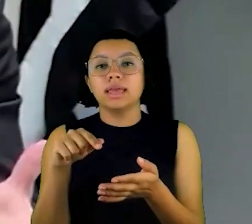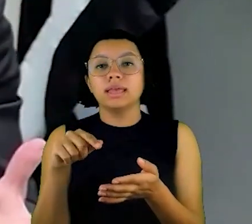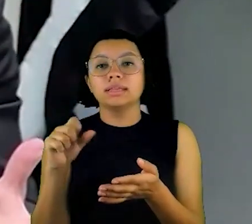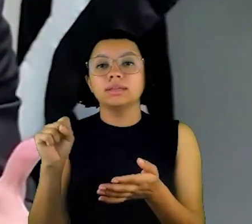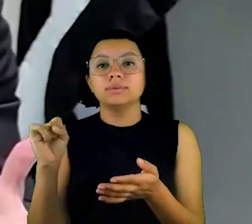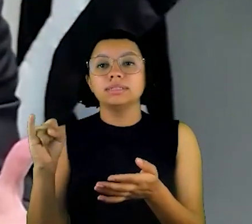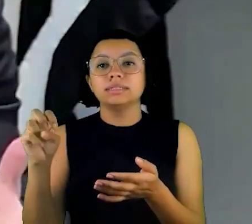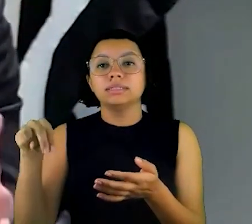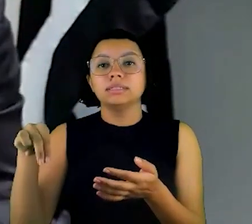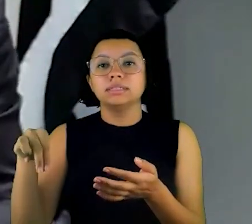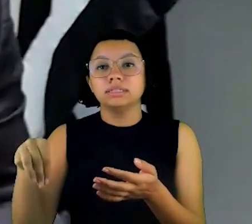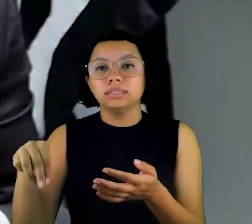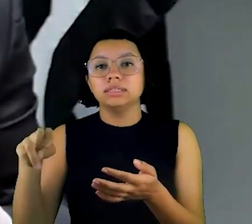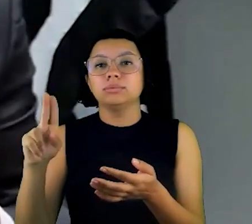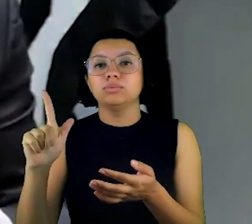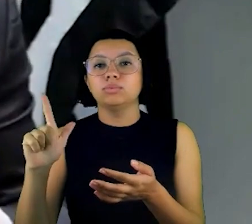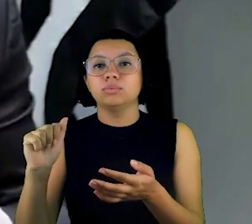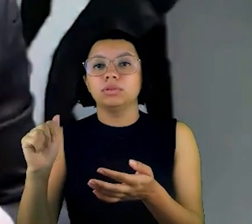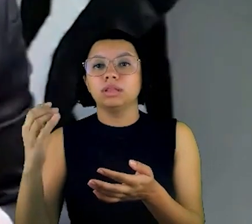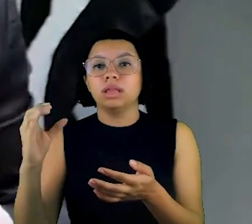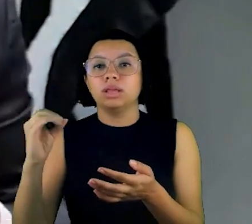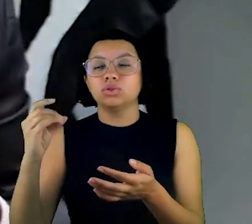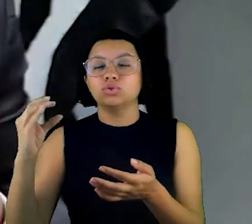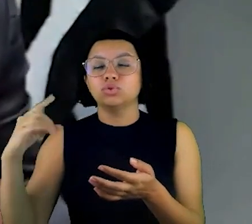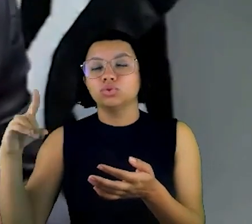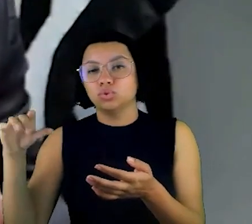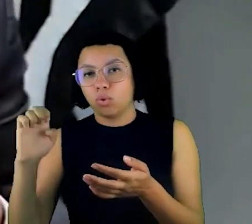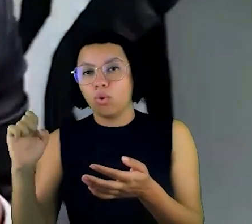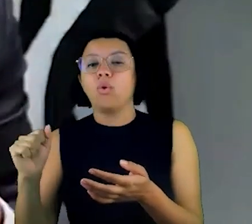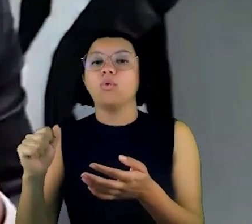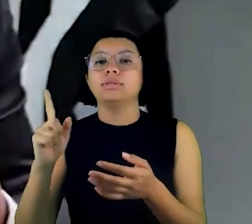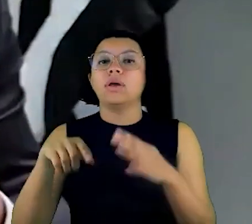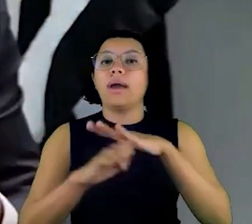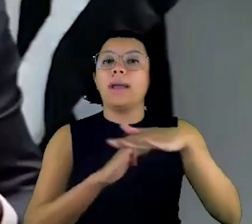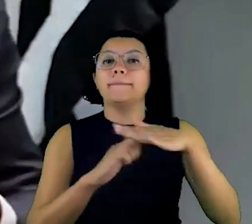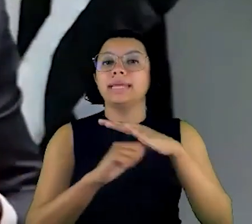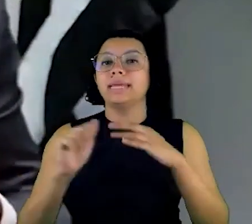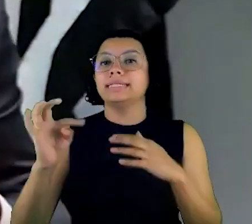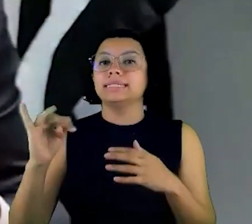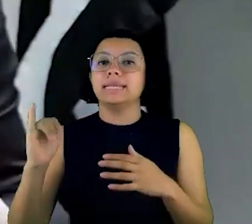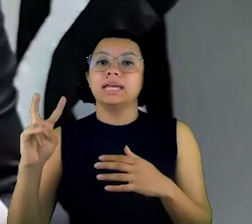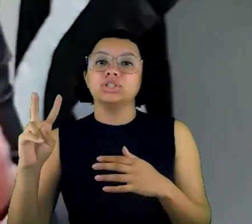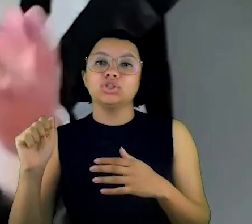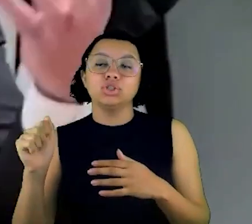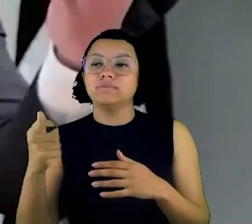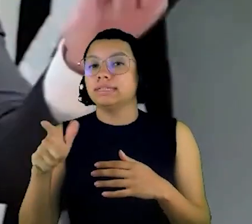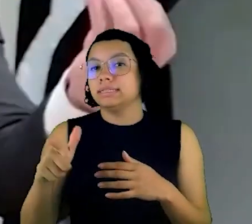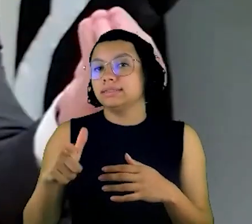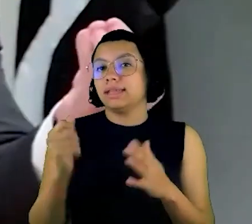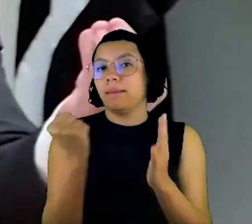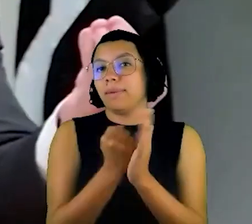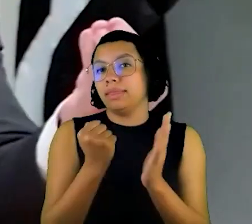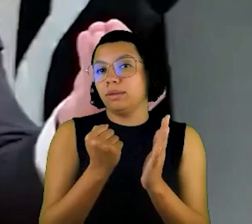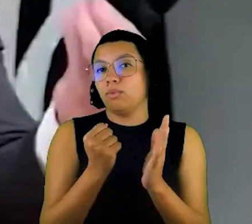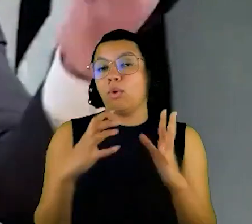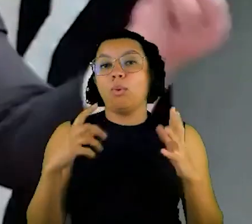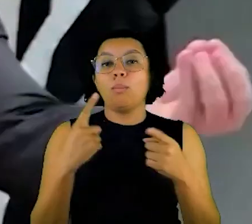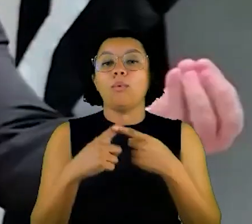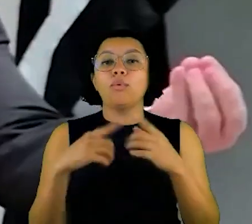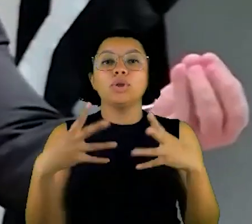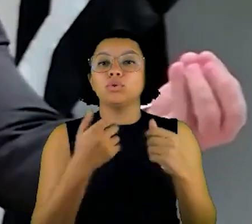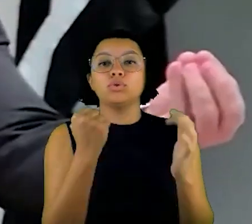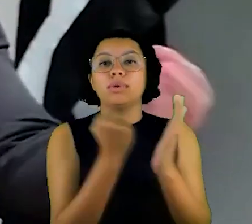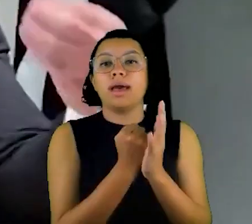são simulações. Empresas ativas que geram tributo. Tem patrimônio? Não, está tudo vazio. Por quê? O patrimônio está todo